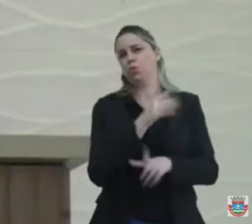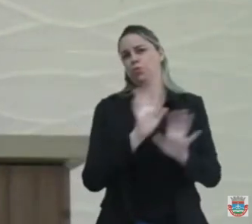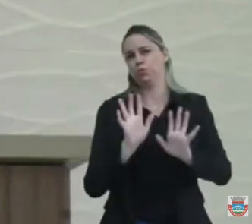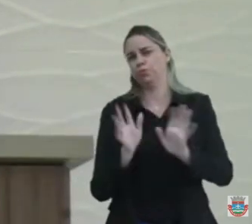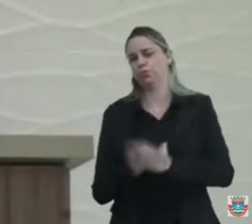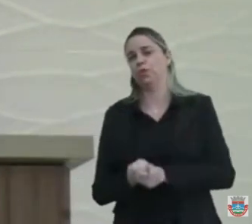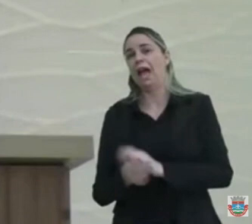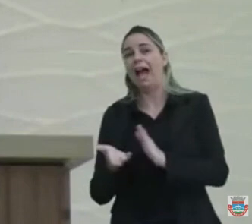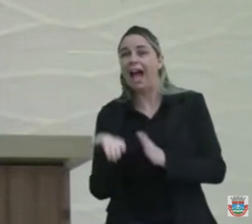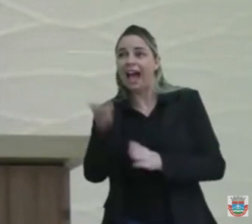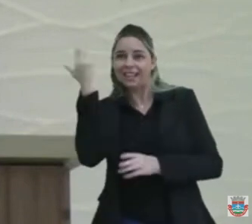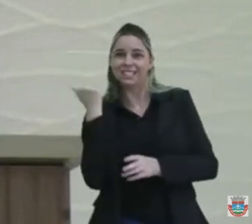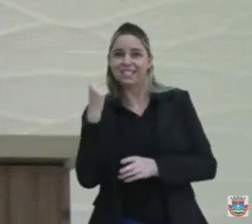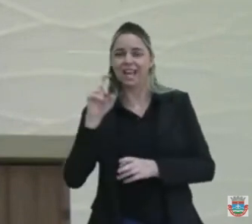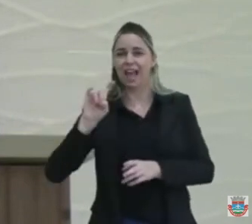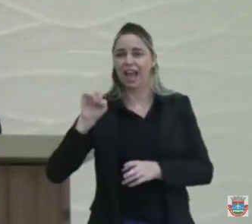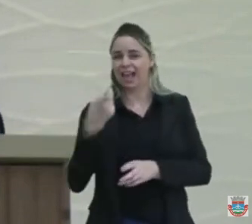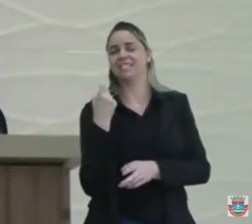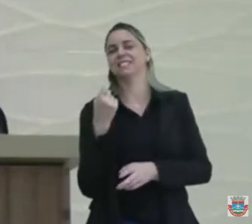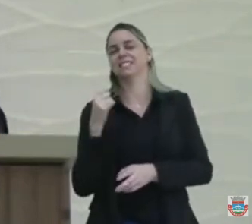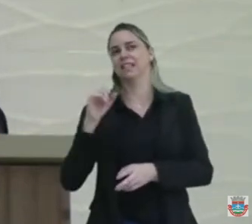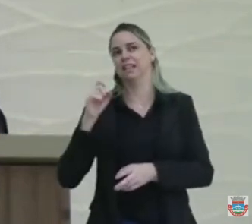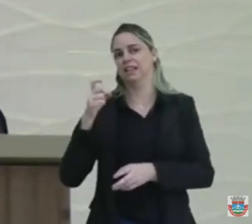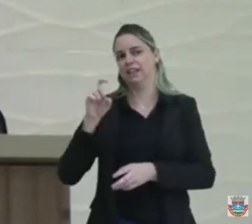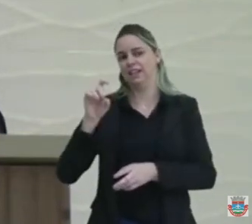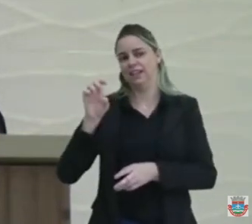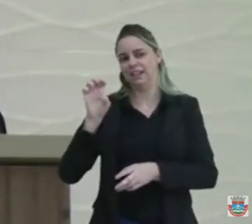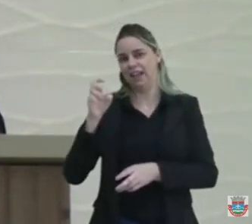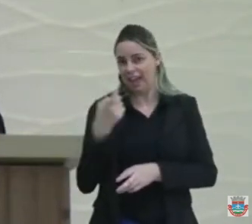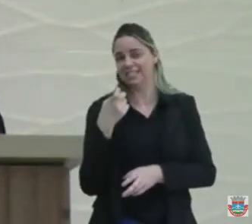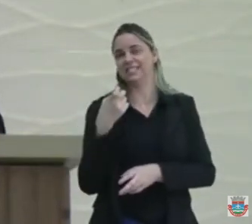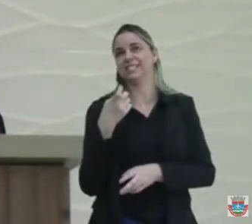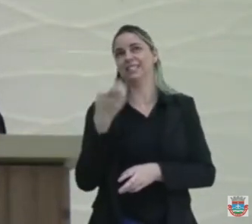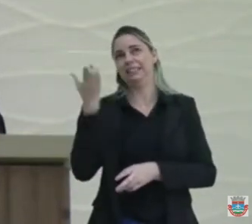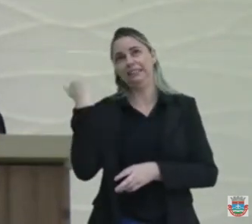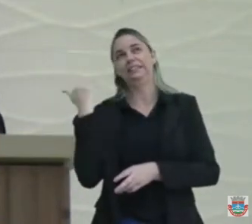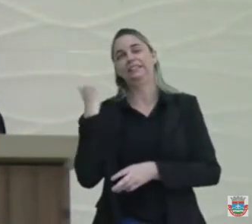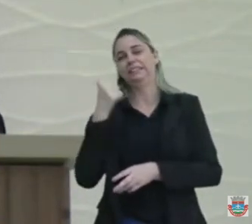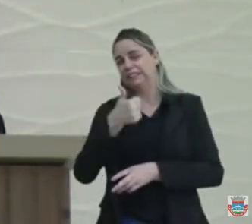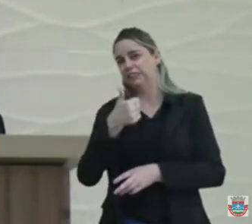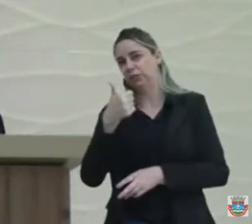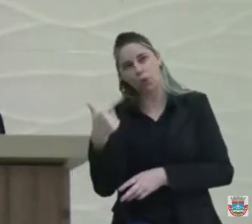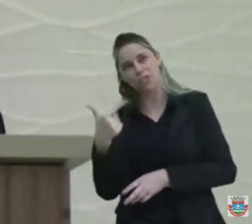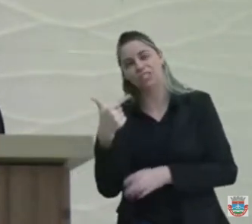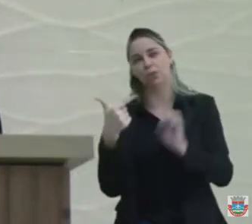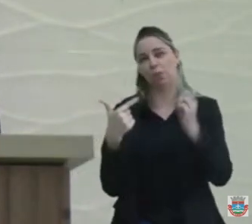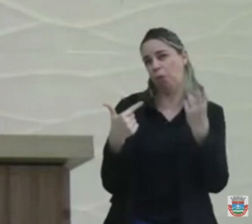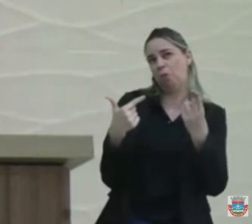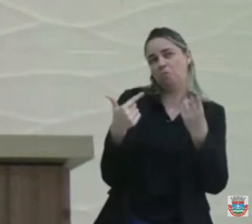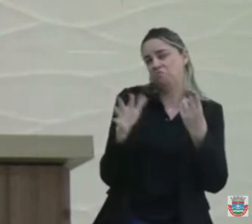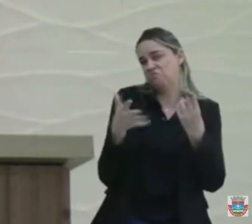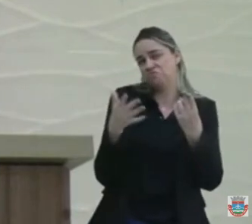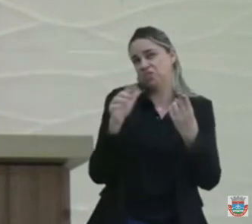a ex-prefeita, como deputada, vai ter 15 assessores, talvez. De 12 a 15.